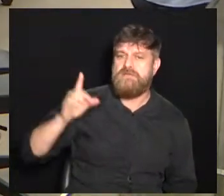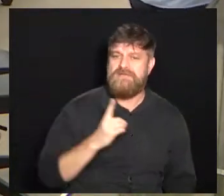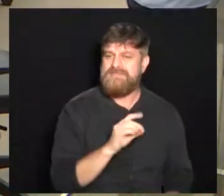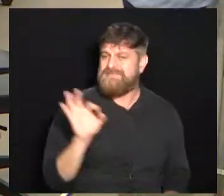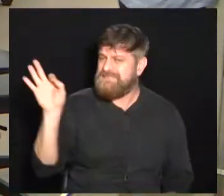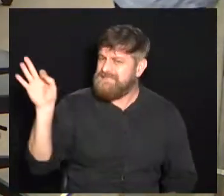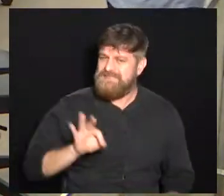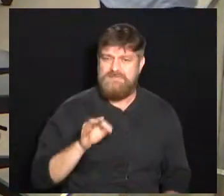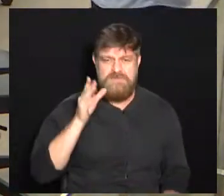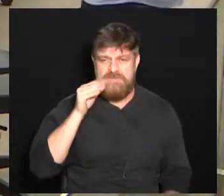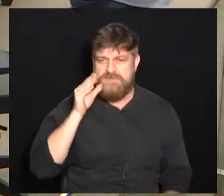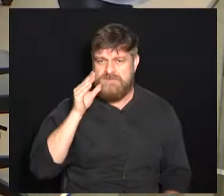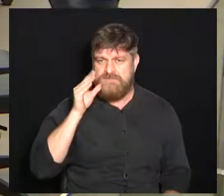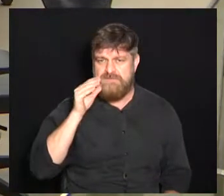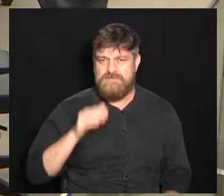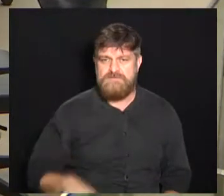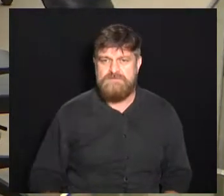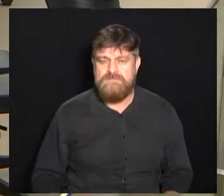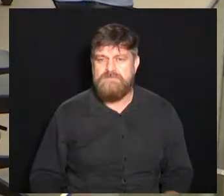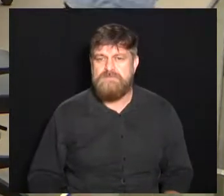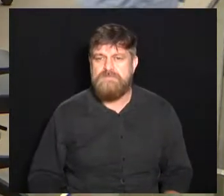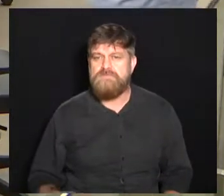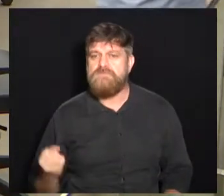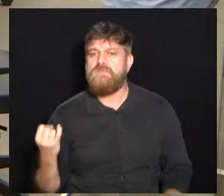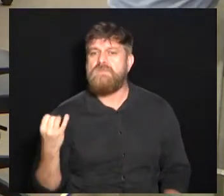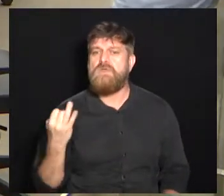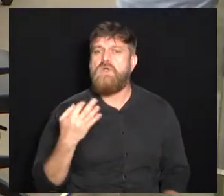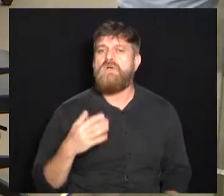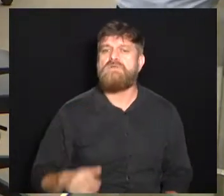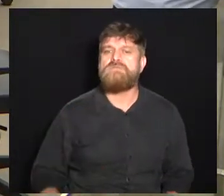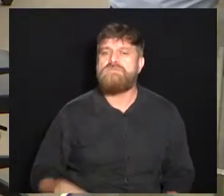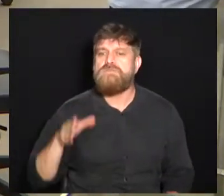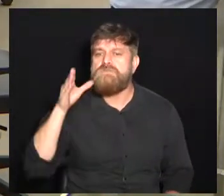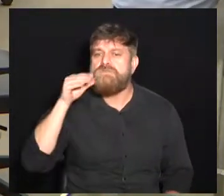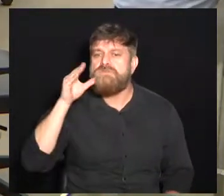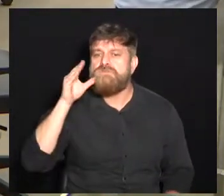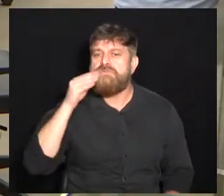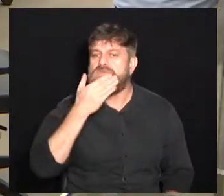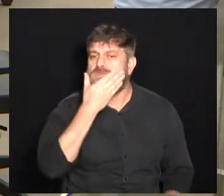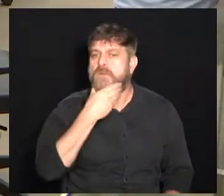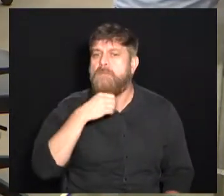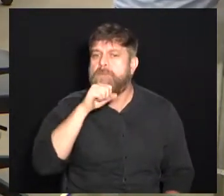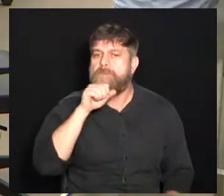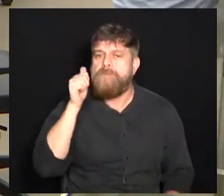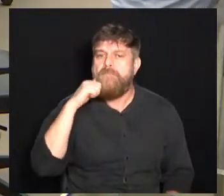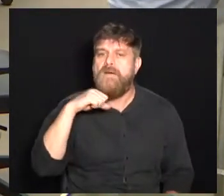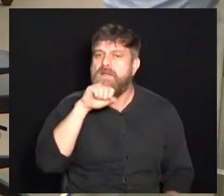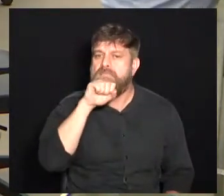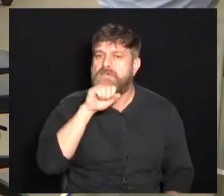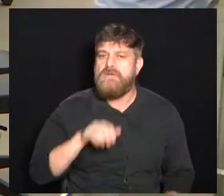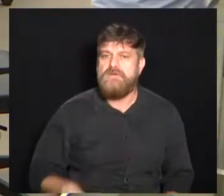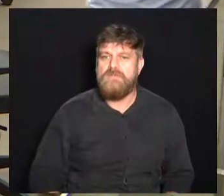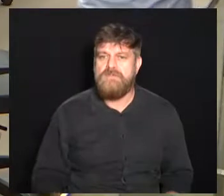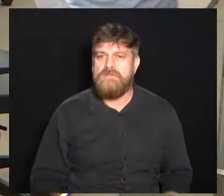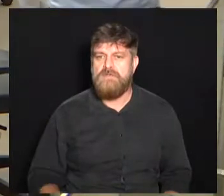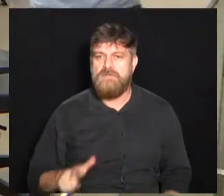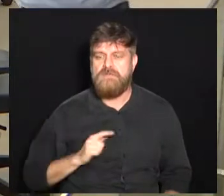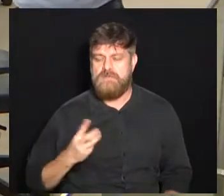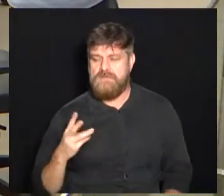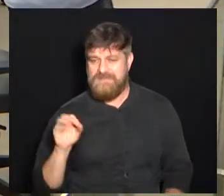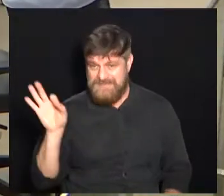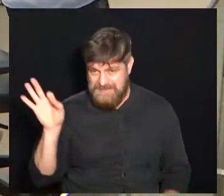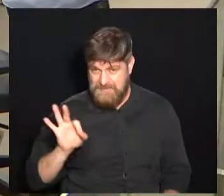100%, né? E quantos são os funcionários pais? Ótimo, uns